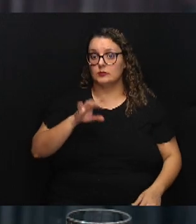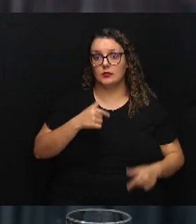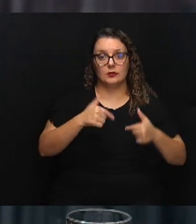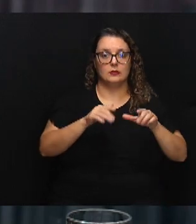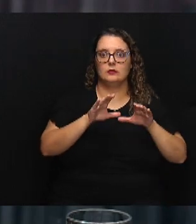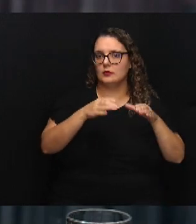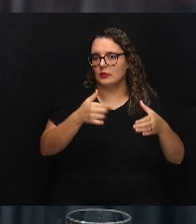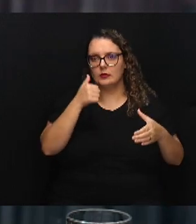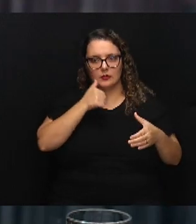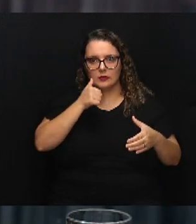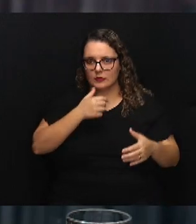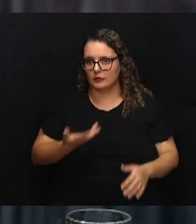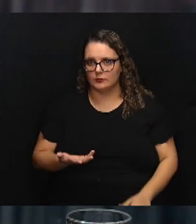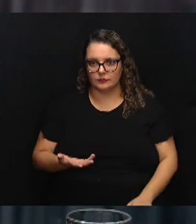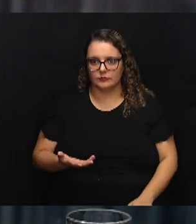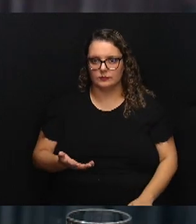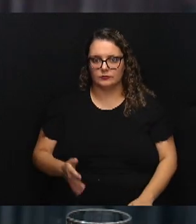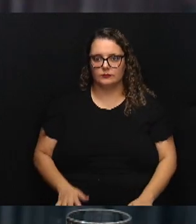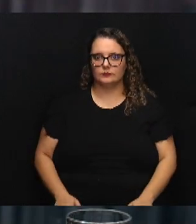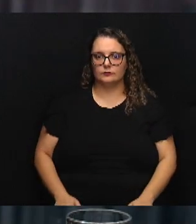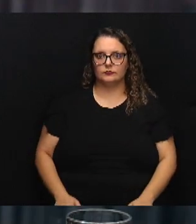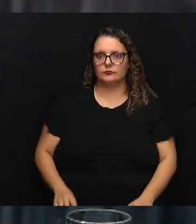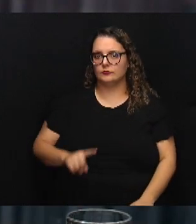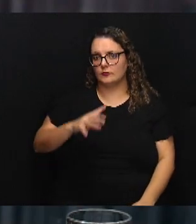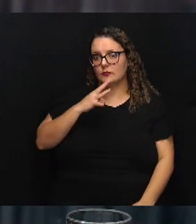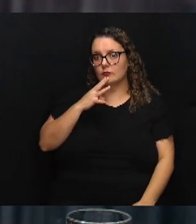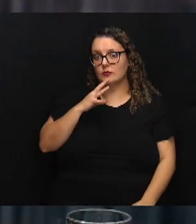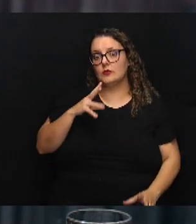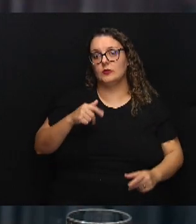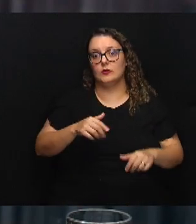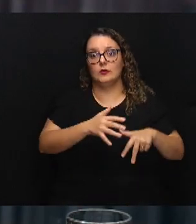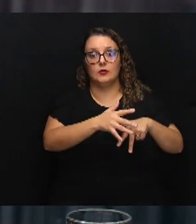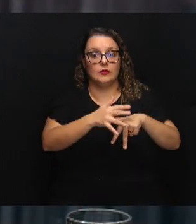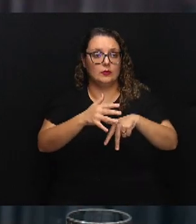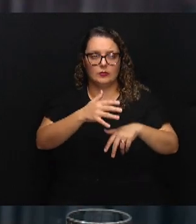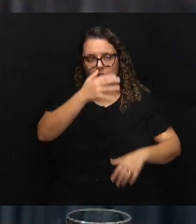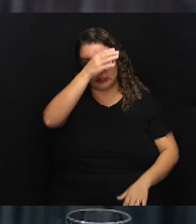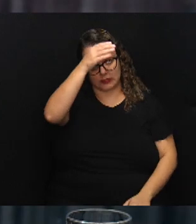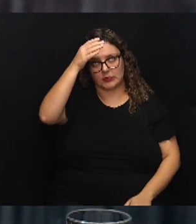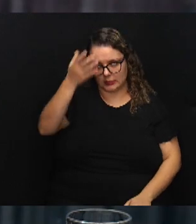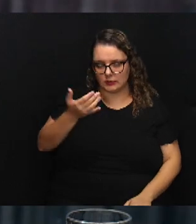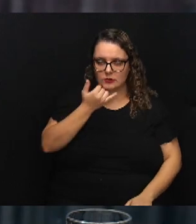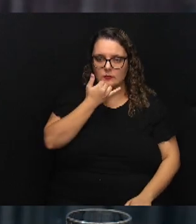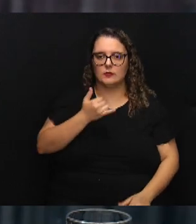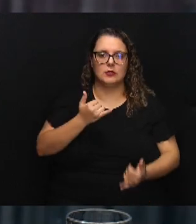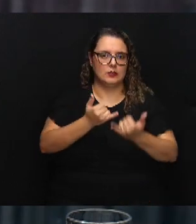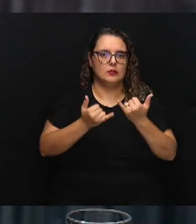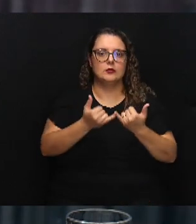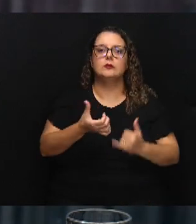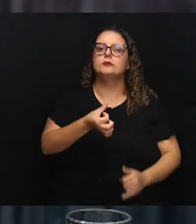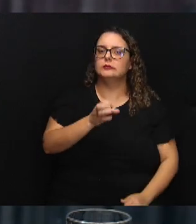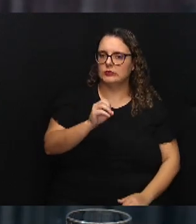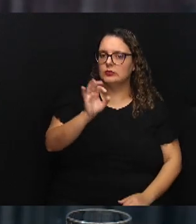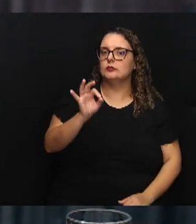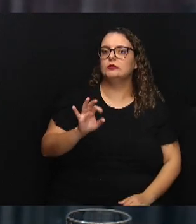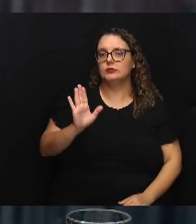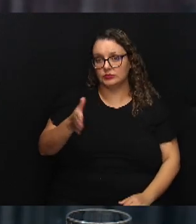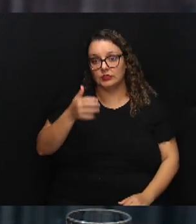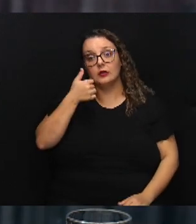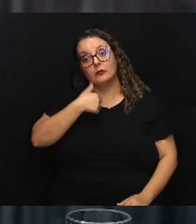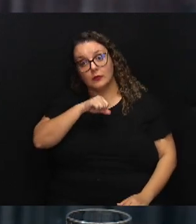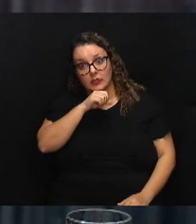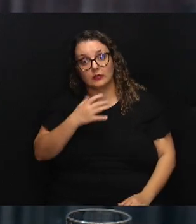de mulheres. E assim, eu não conheço muito bem todas as clientes, mas nitidamente, pelo menos metade ou 60% já são